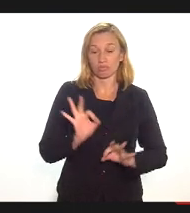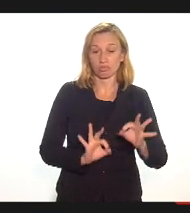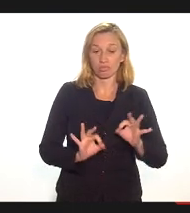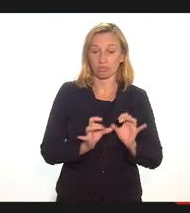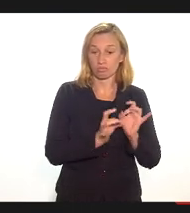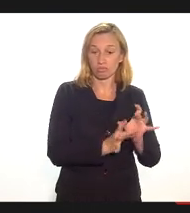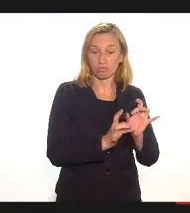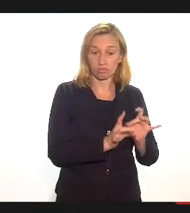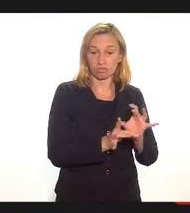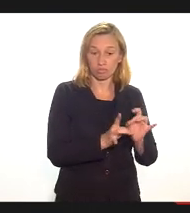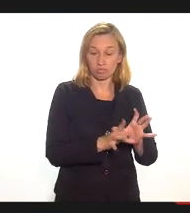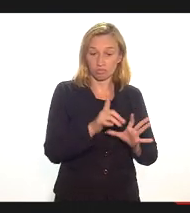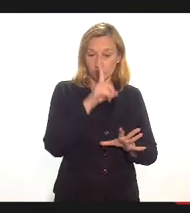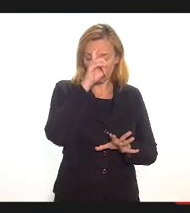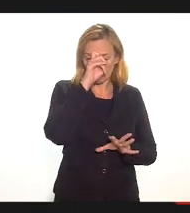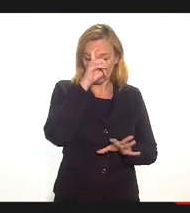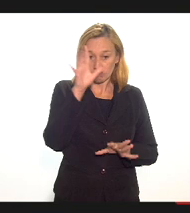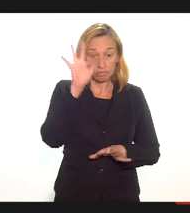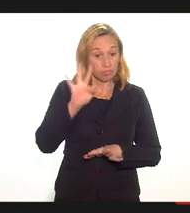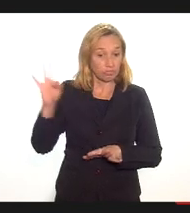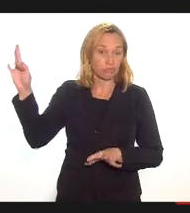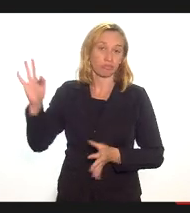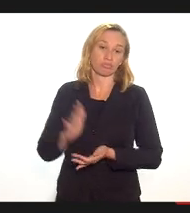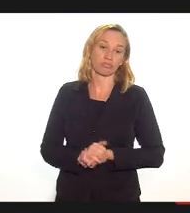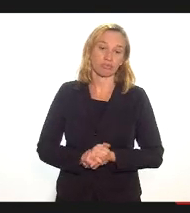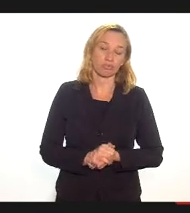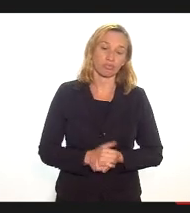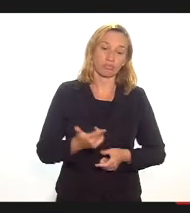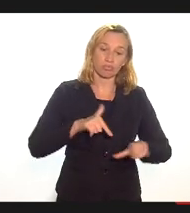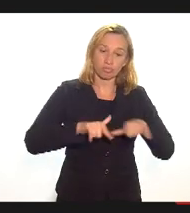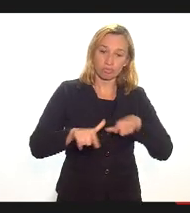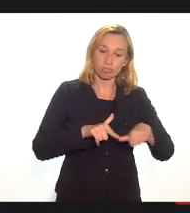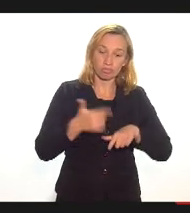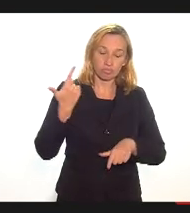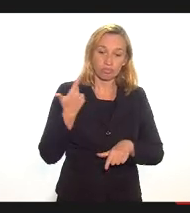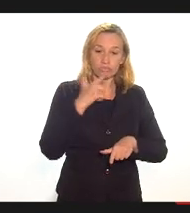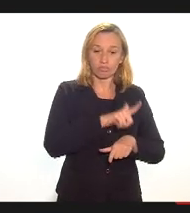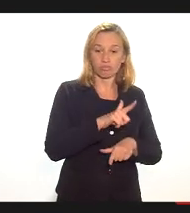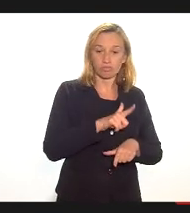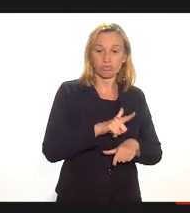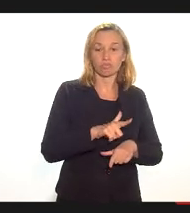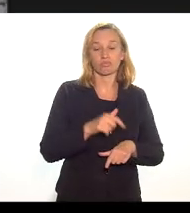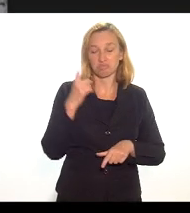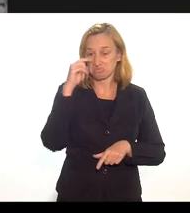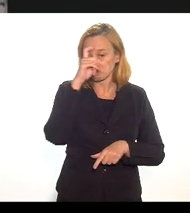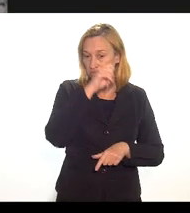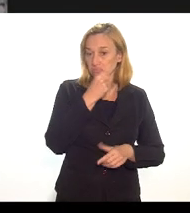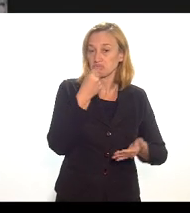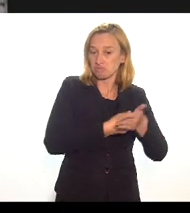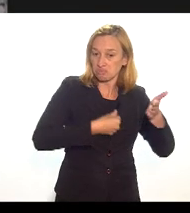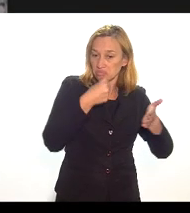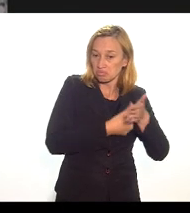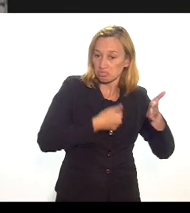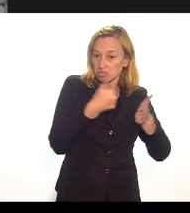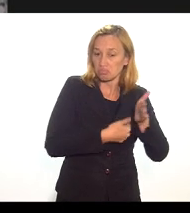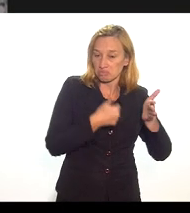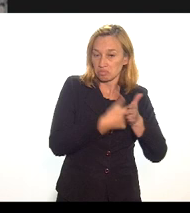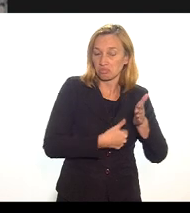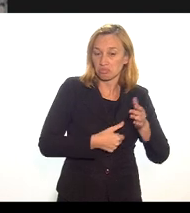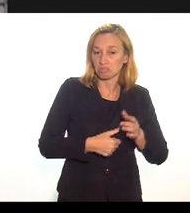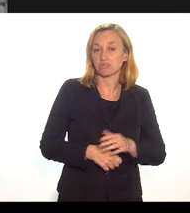federal e de entrega de um serviço que foi conquistado com muita dificuldade, que teve muita luta envolvida para que se